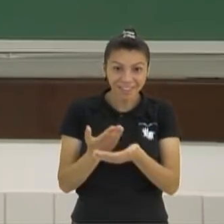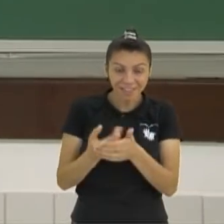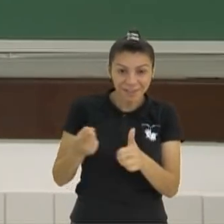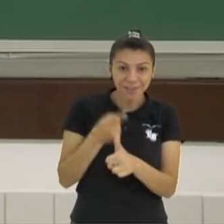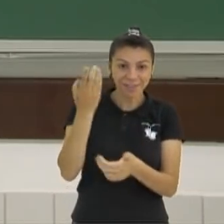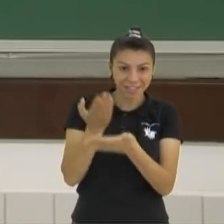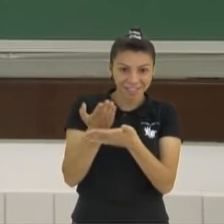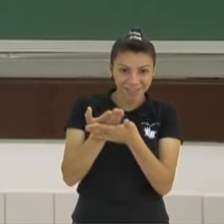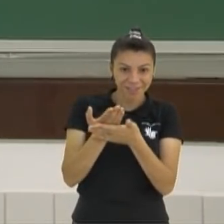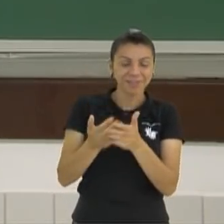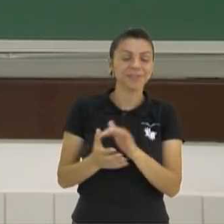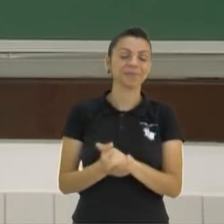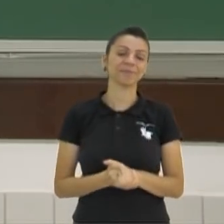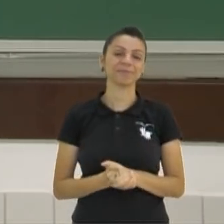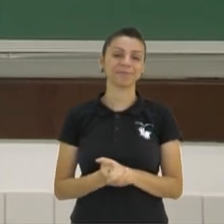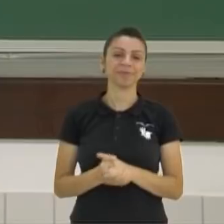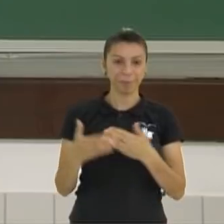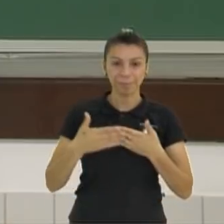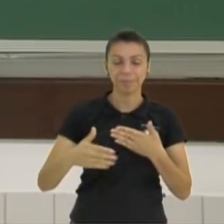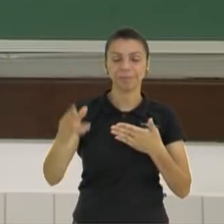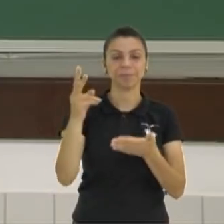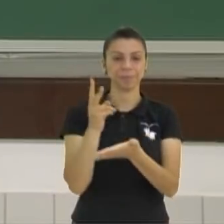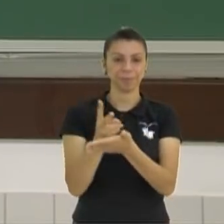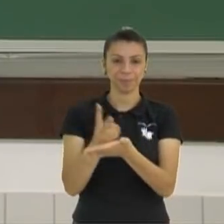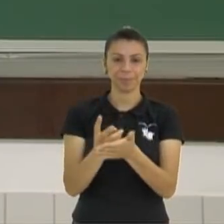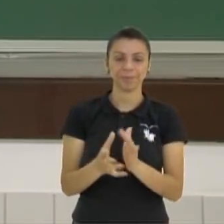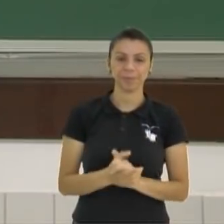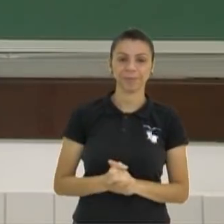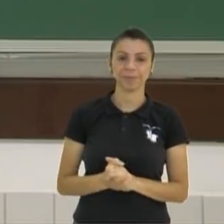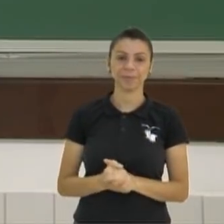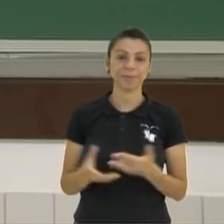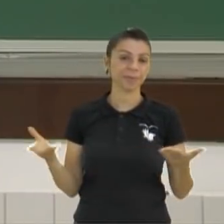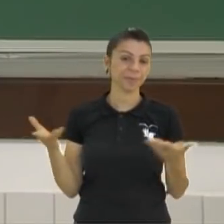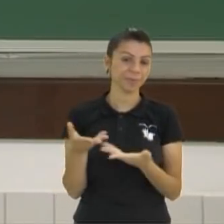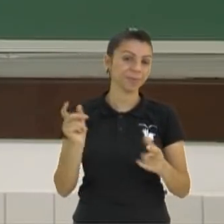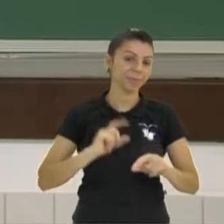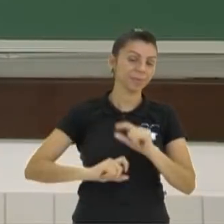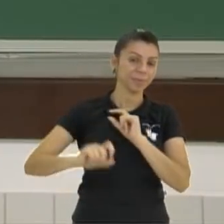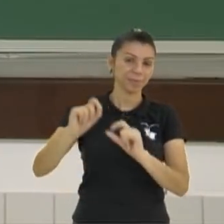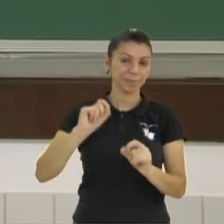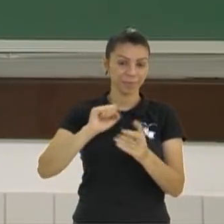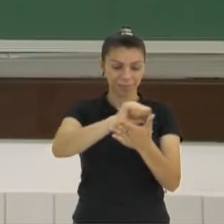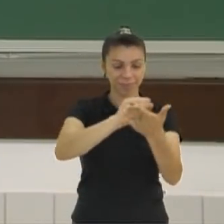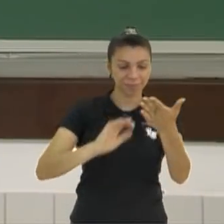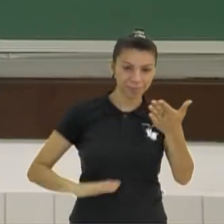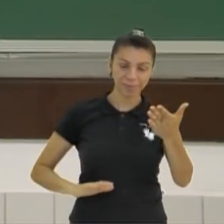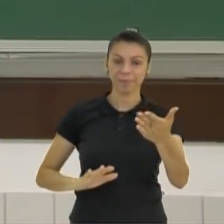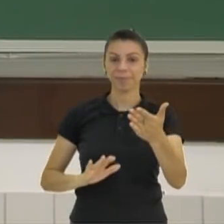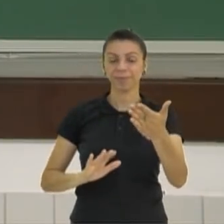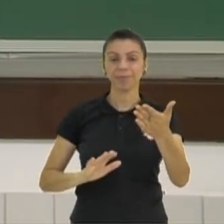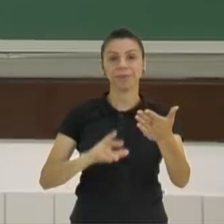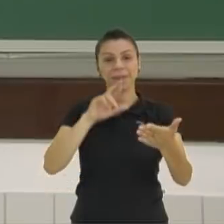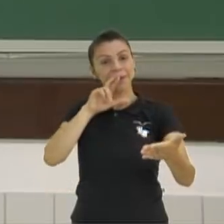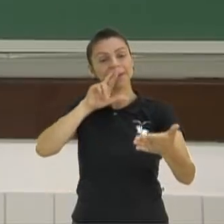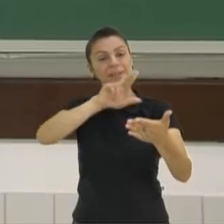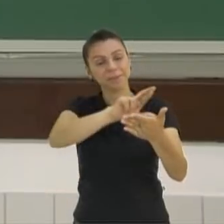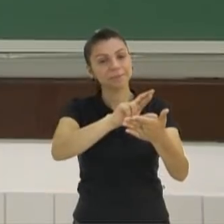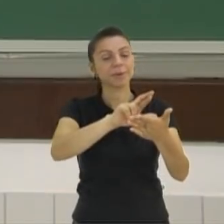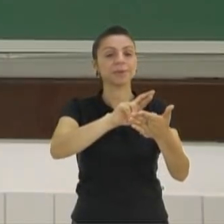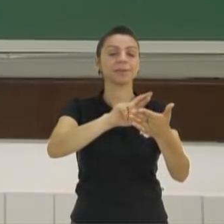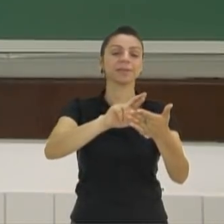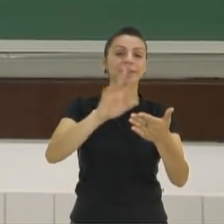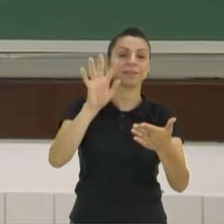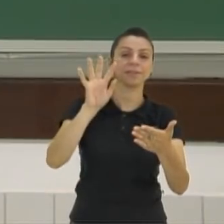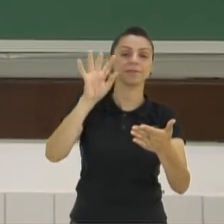primeira aula? Então vamos em frente. Agora nós vamos fazer uma atividade de resolução de problemas